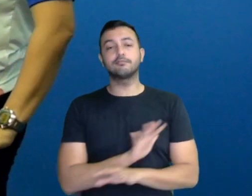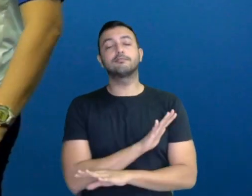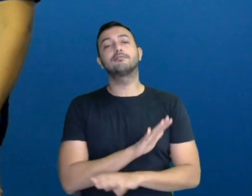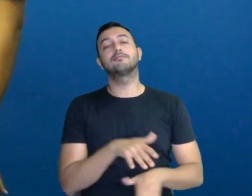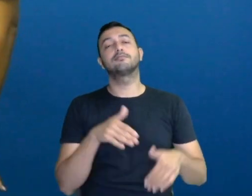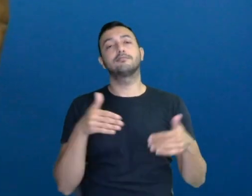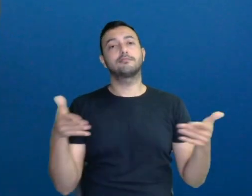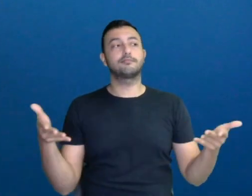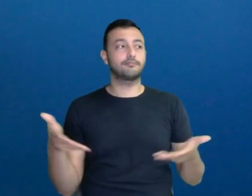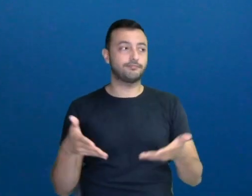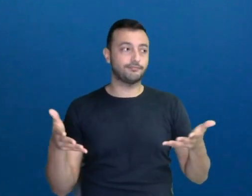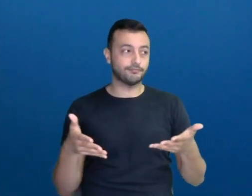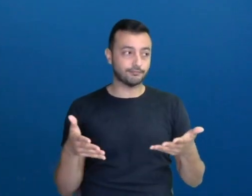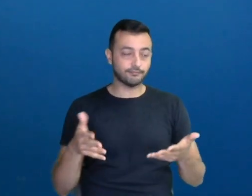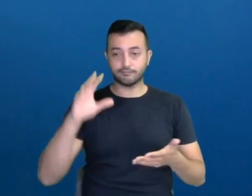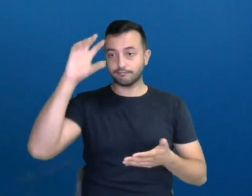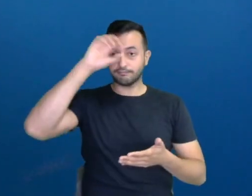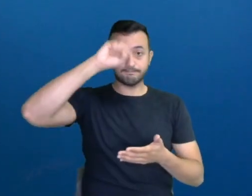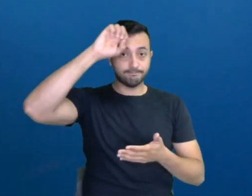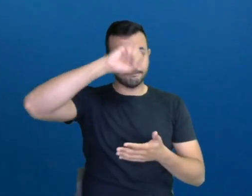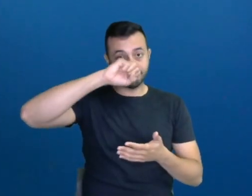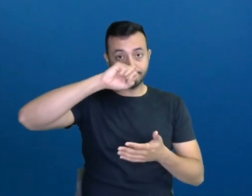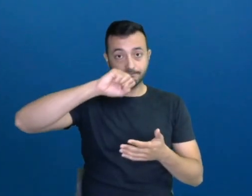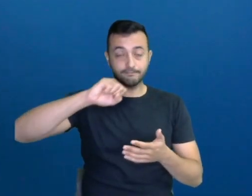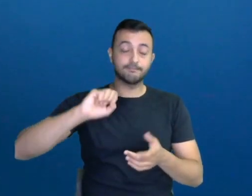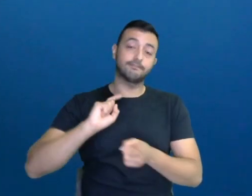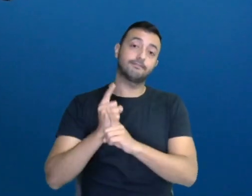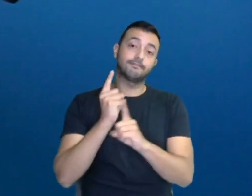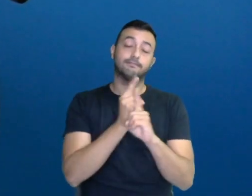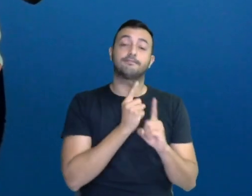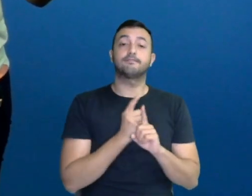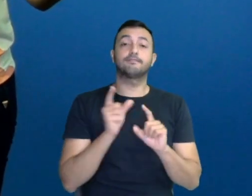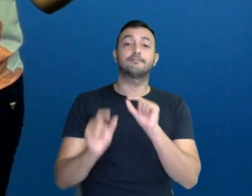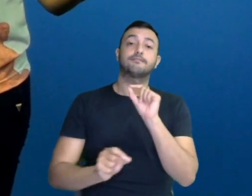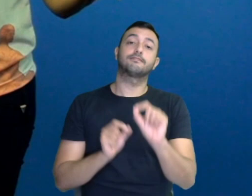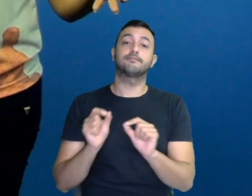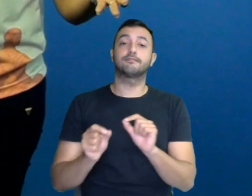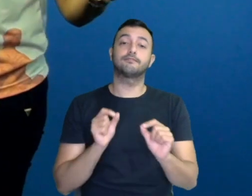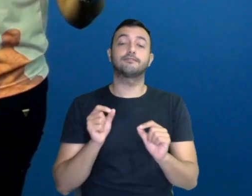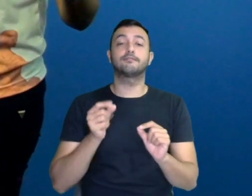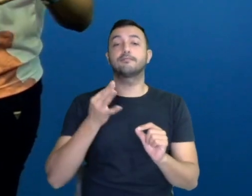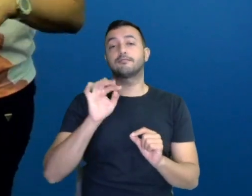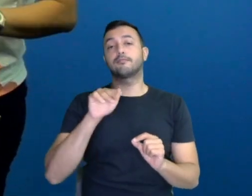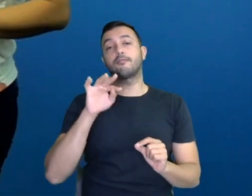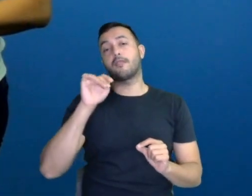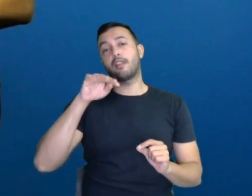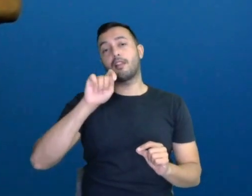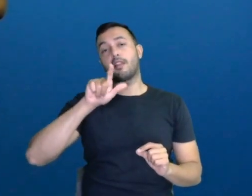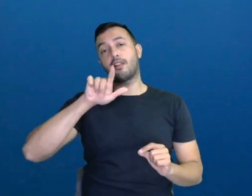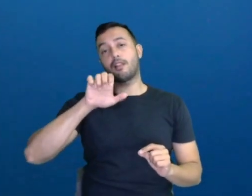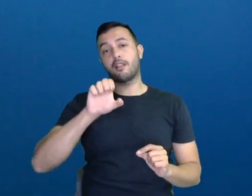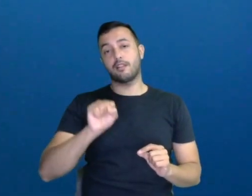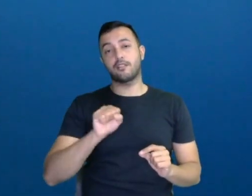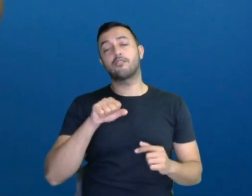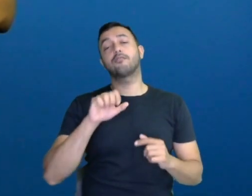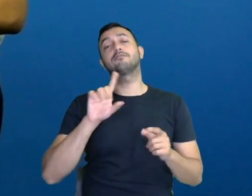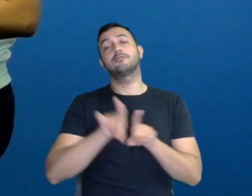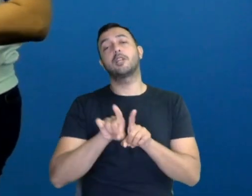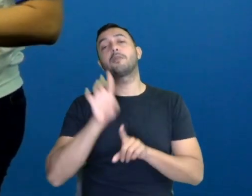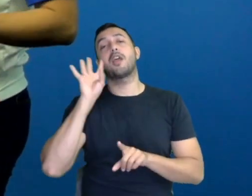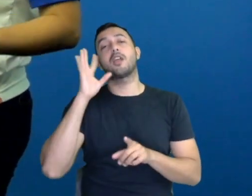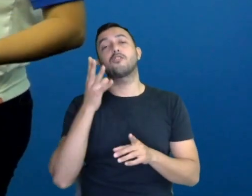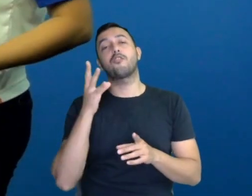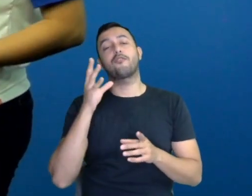Hoje, a gente aprendeu, descobriu o que diz o Teorema de Tales, né? E resolvemos aí alguns